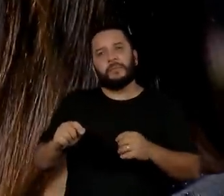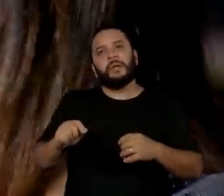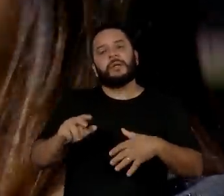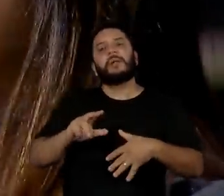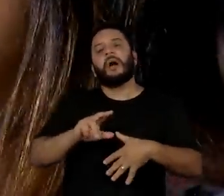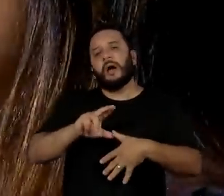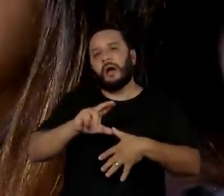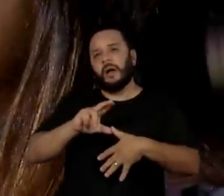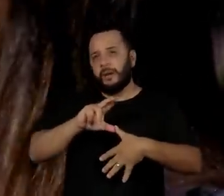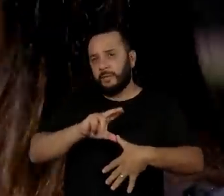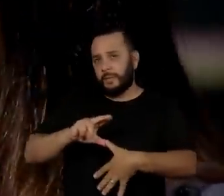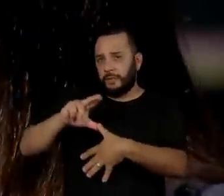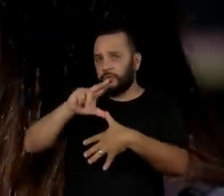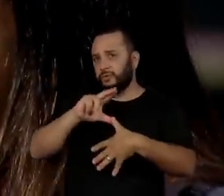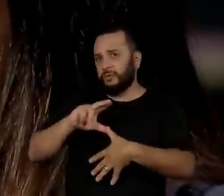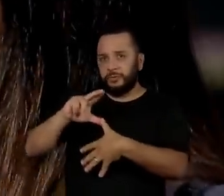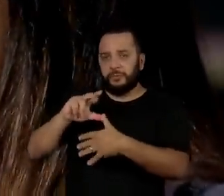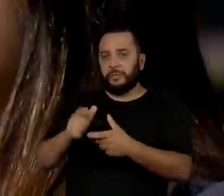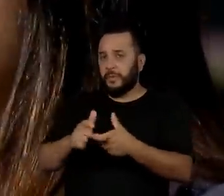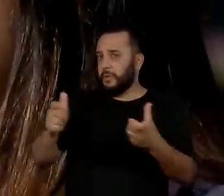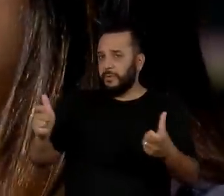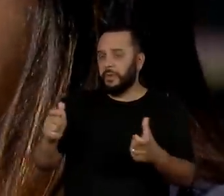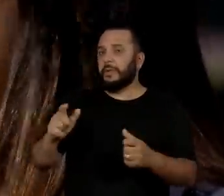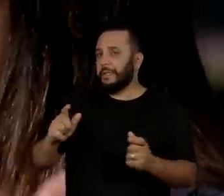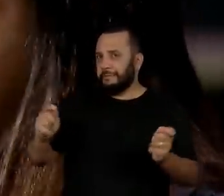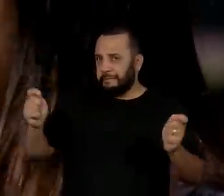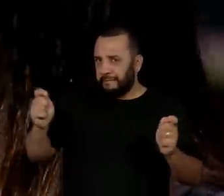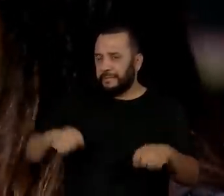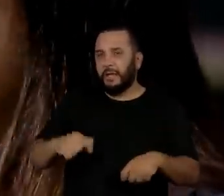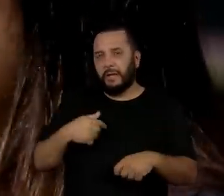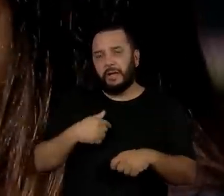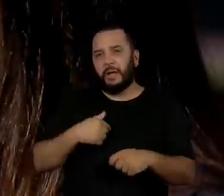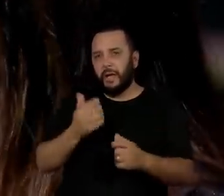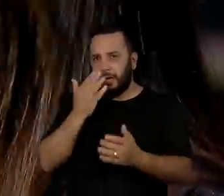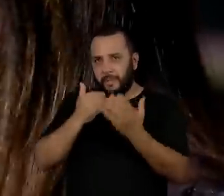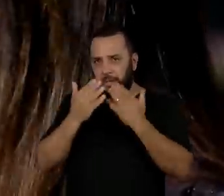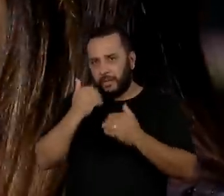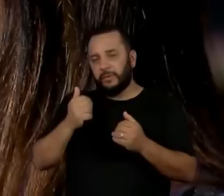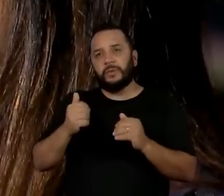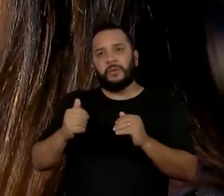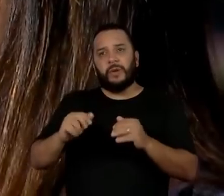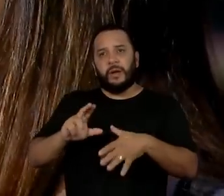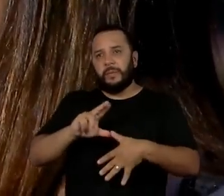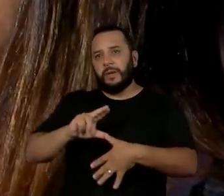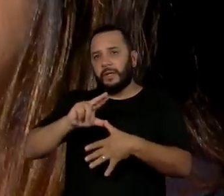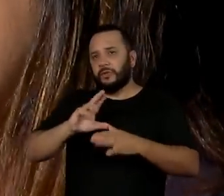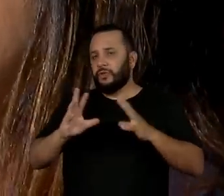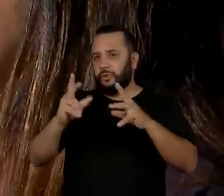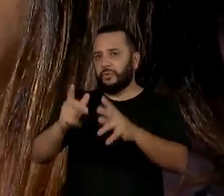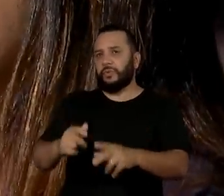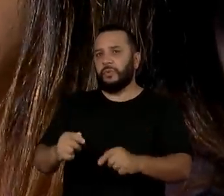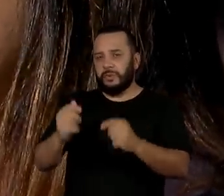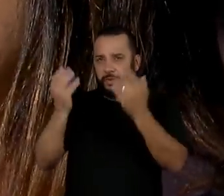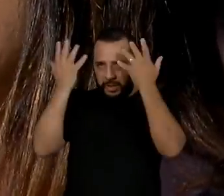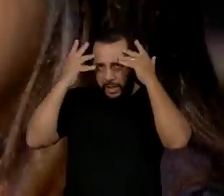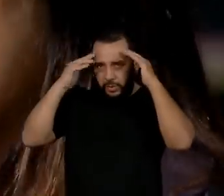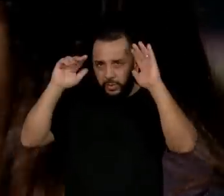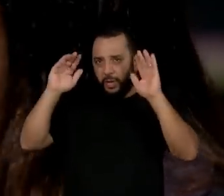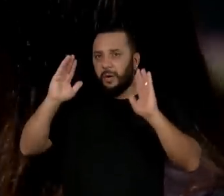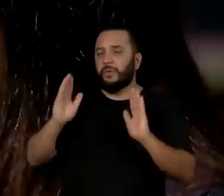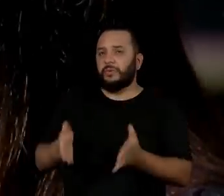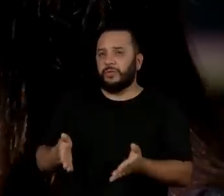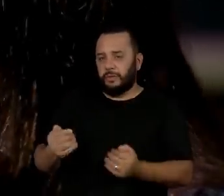um potencial incrível para alimentar a América Latina toda né a produção de